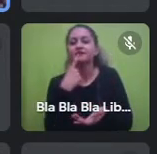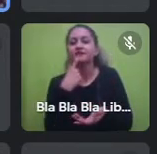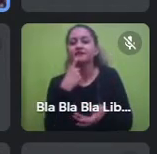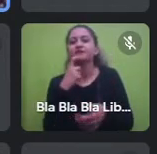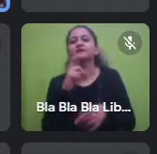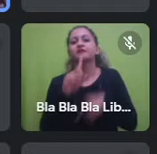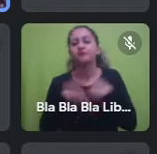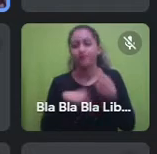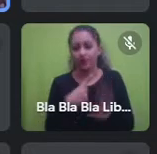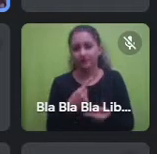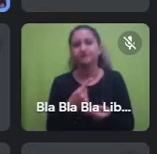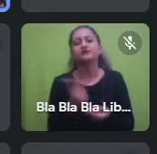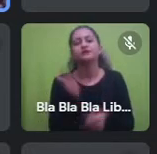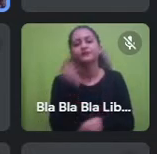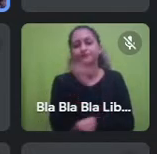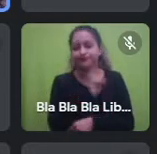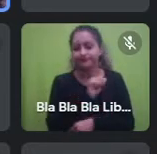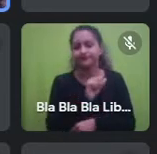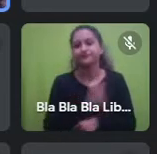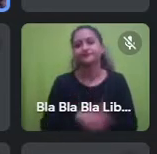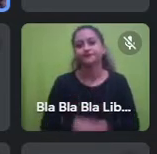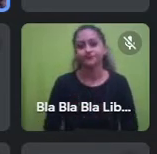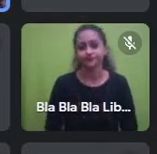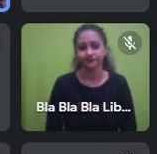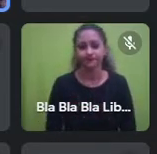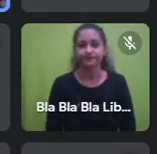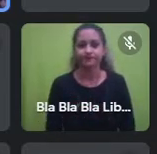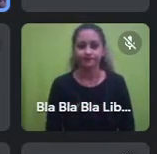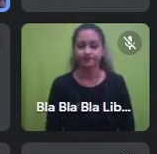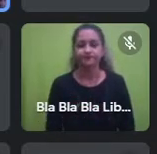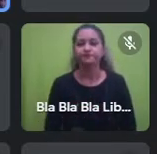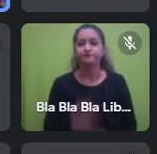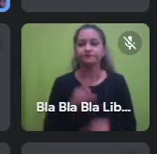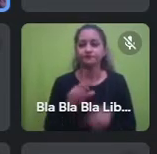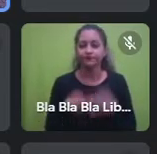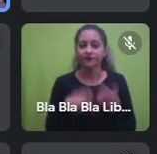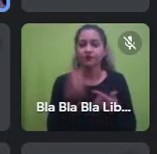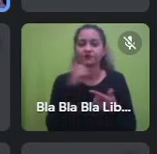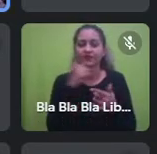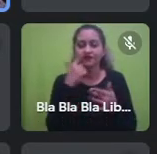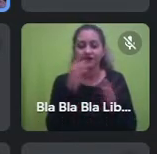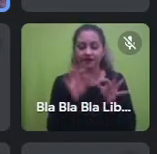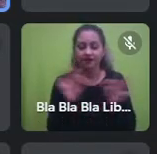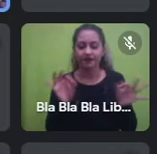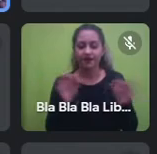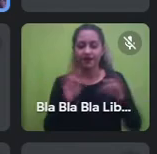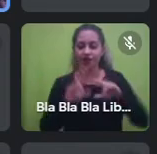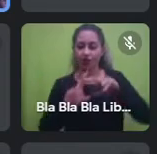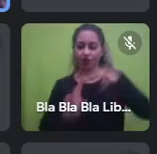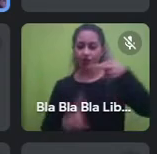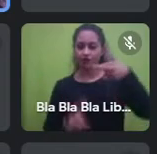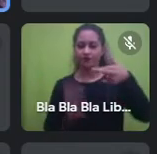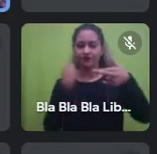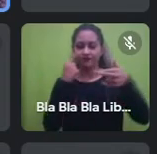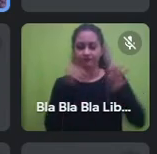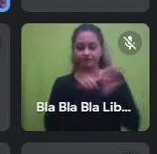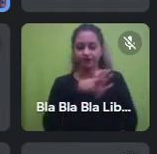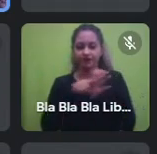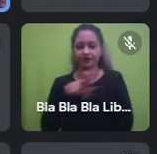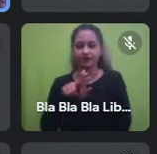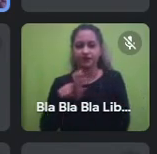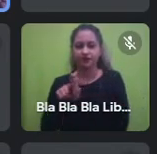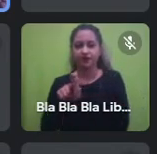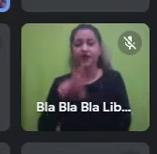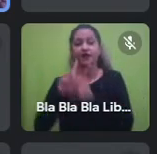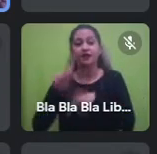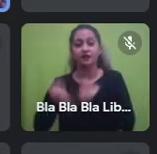retira o sangue é que nós realizamos a secção da coluna vertebral para fim de eutanásia. E após a